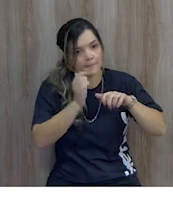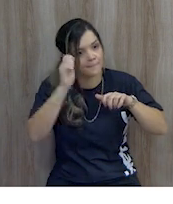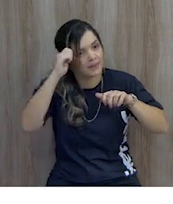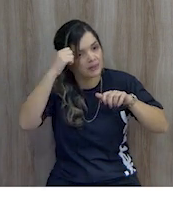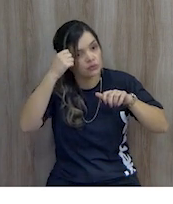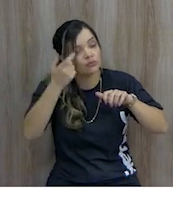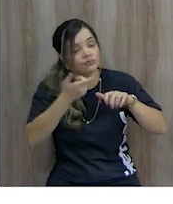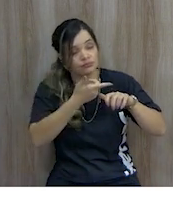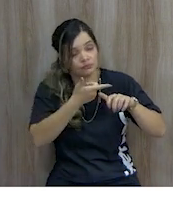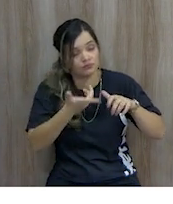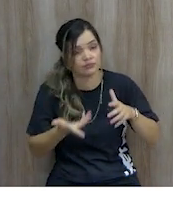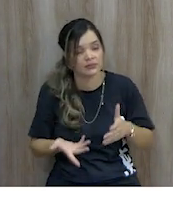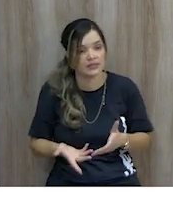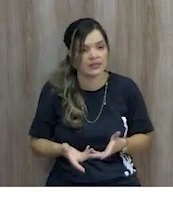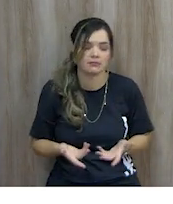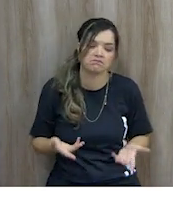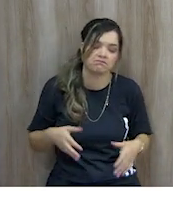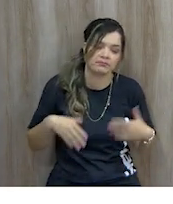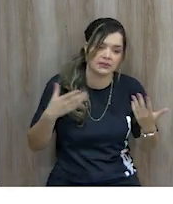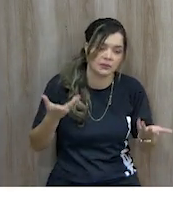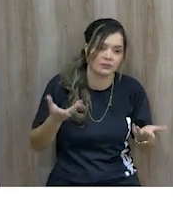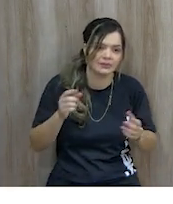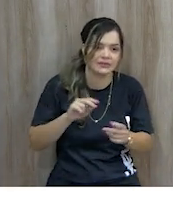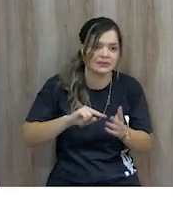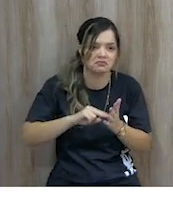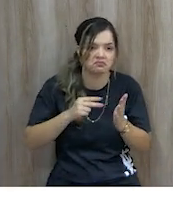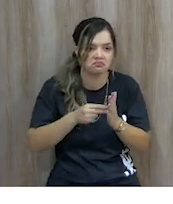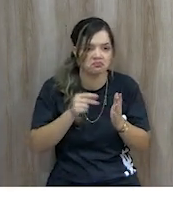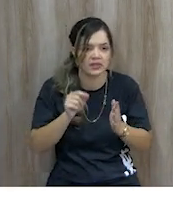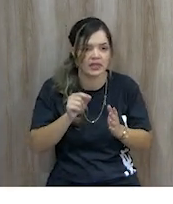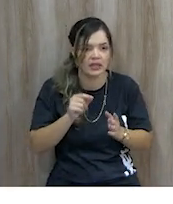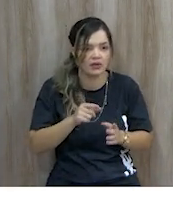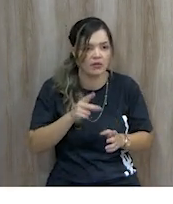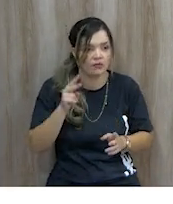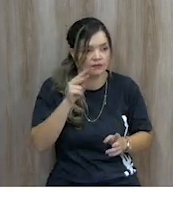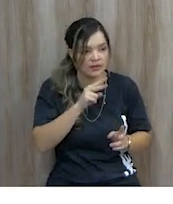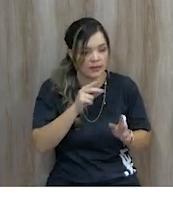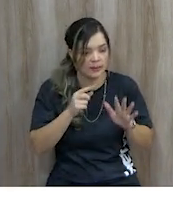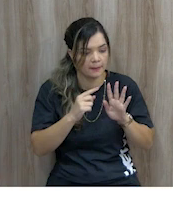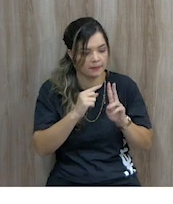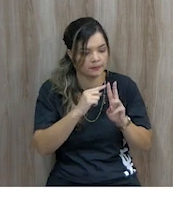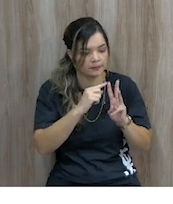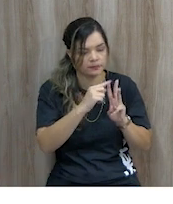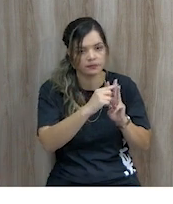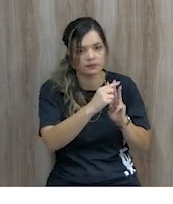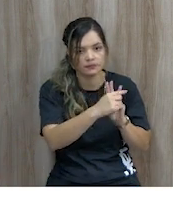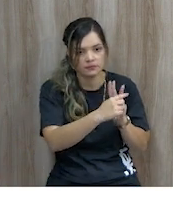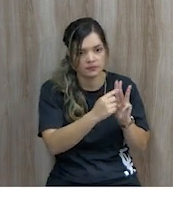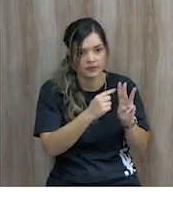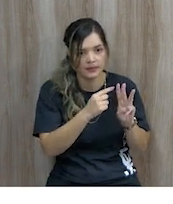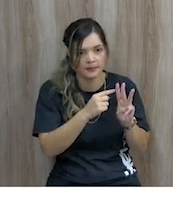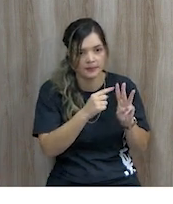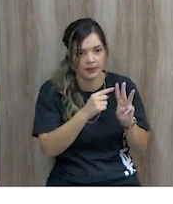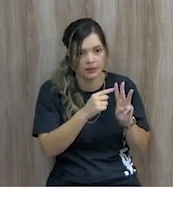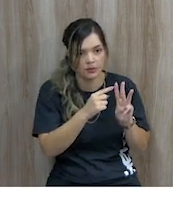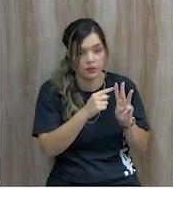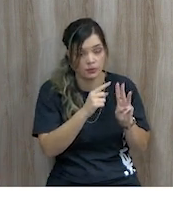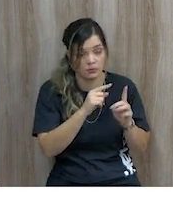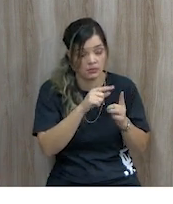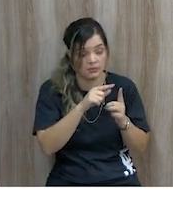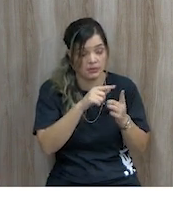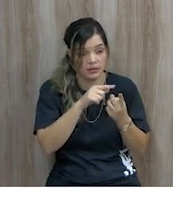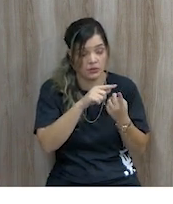em previsibilidade, eu quero dizer, o primeiro caso, eu vou conseguir ter recobrimento completo. Total.